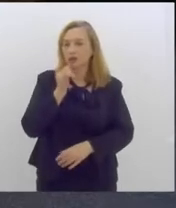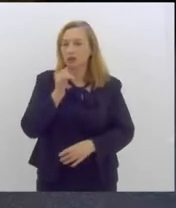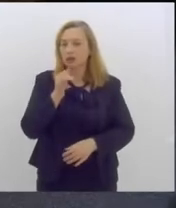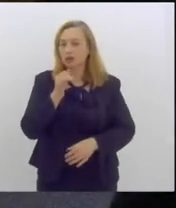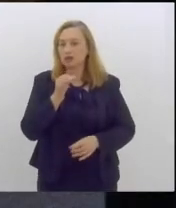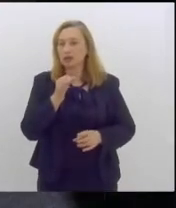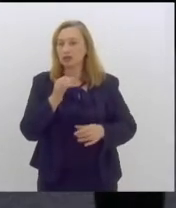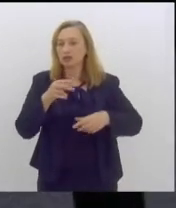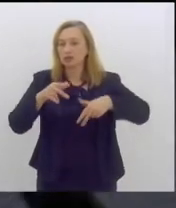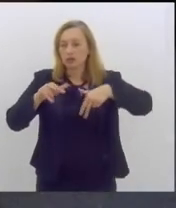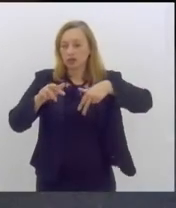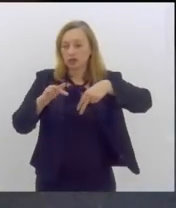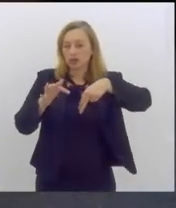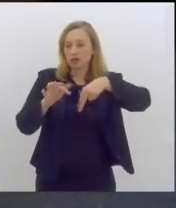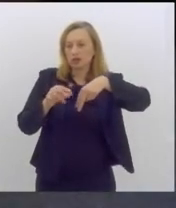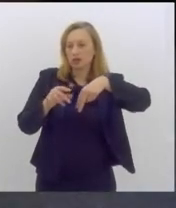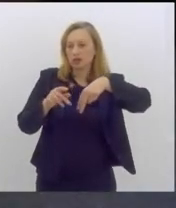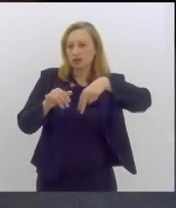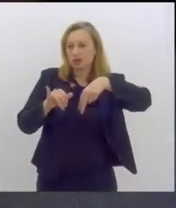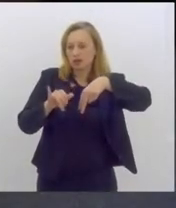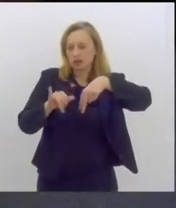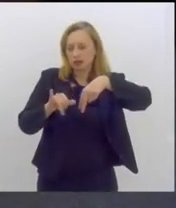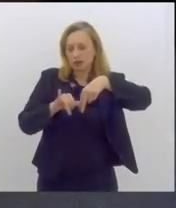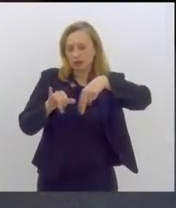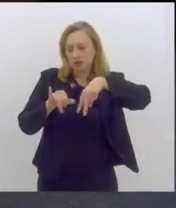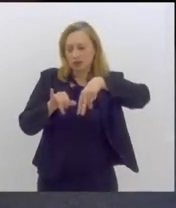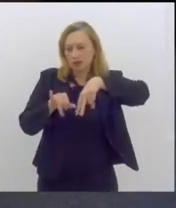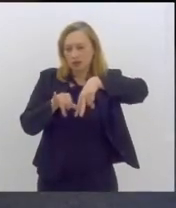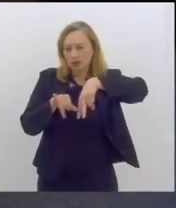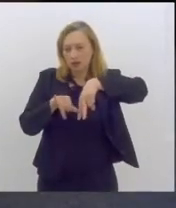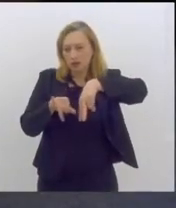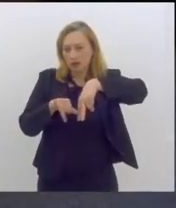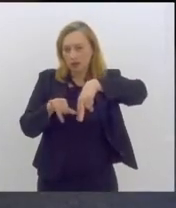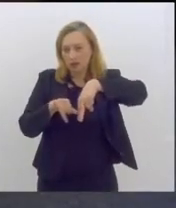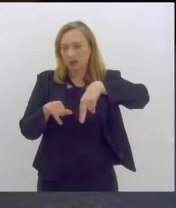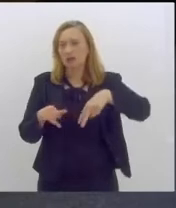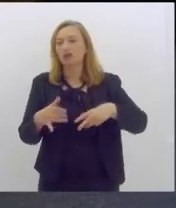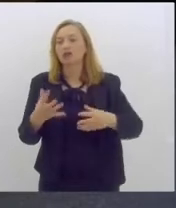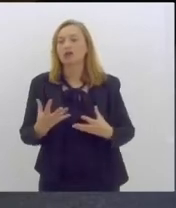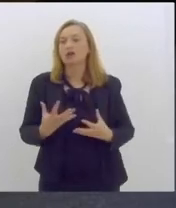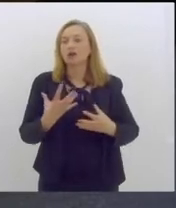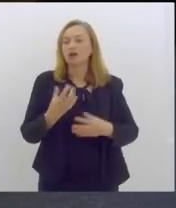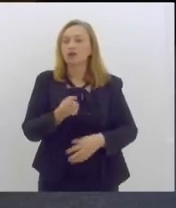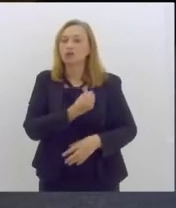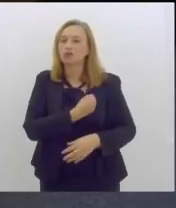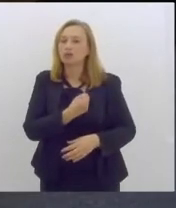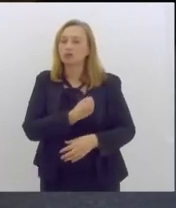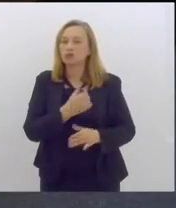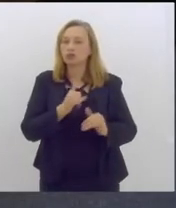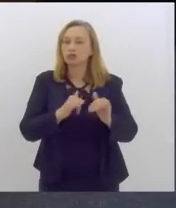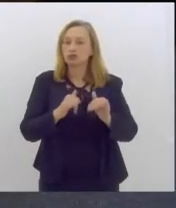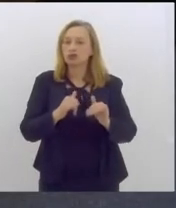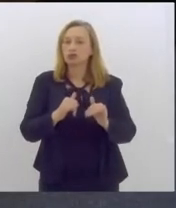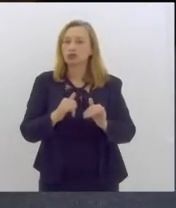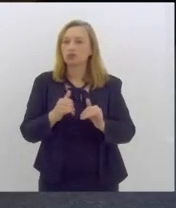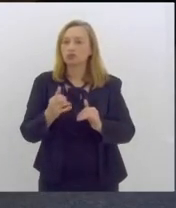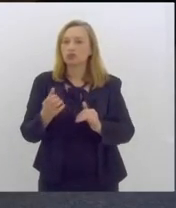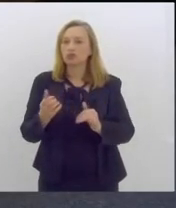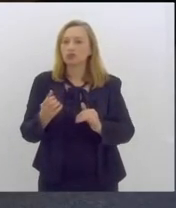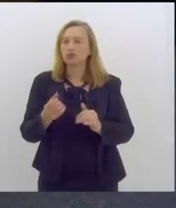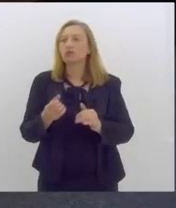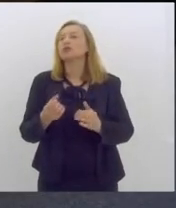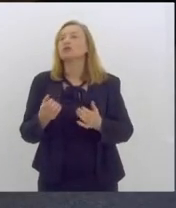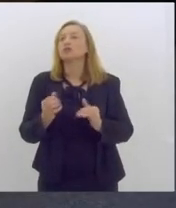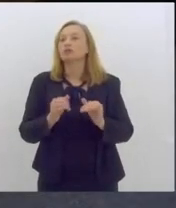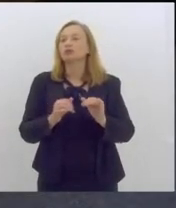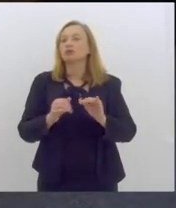Agostinho Almeida que acolheu por unanimidade tia Ju apelação feita pelo Sindicato